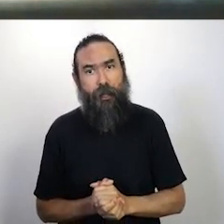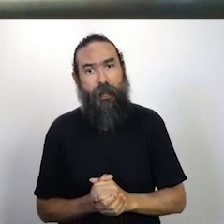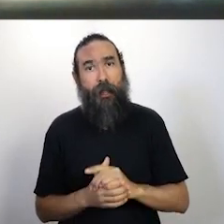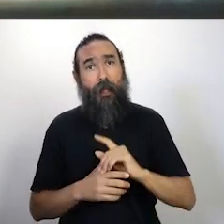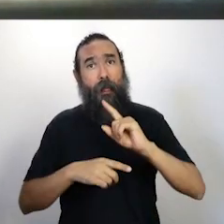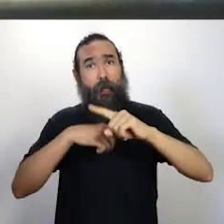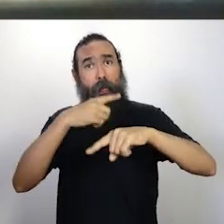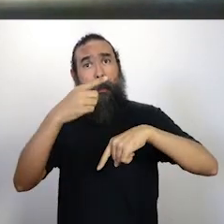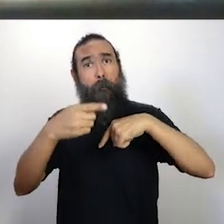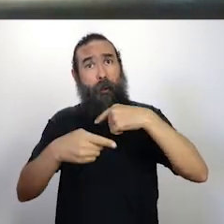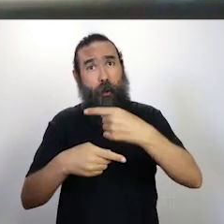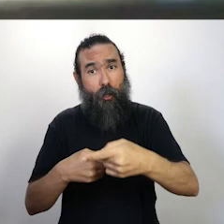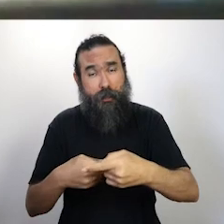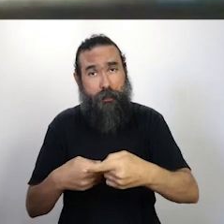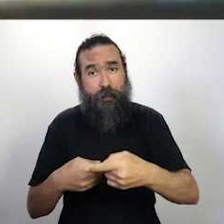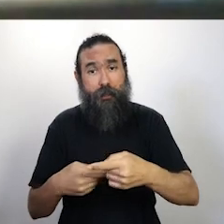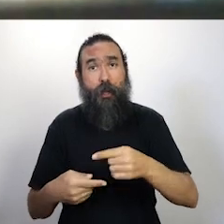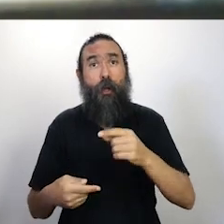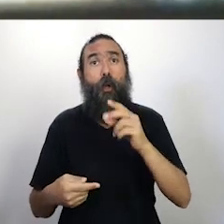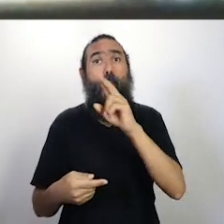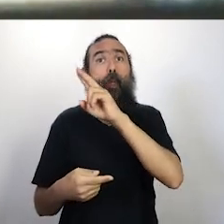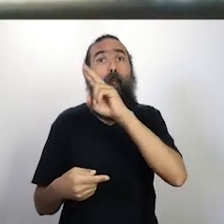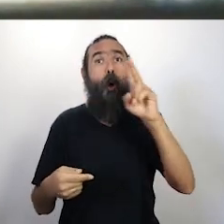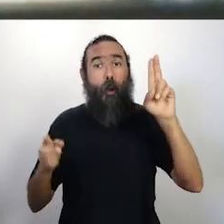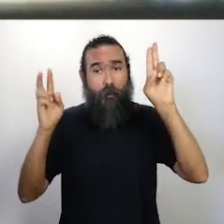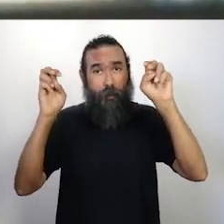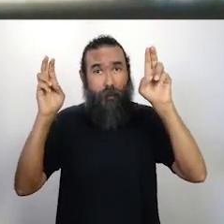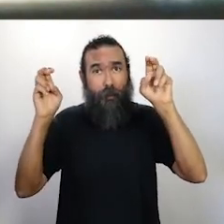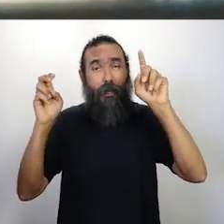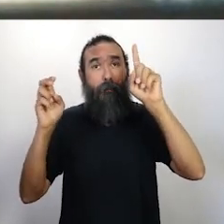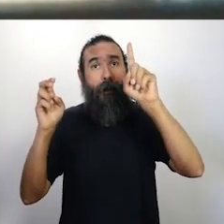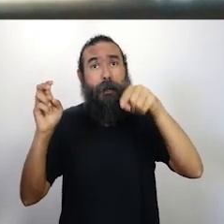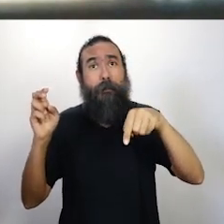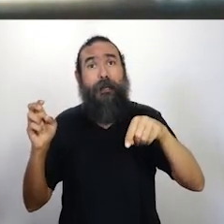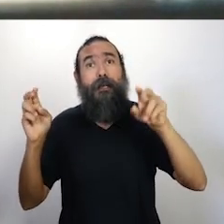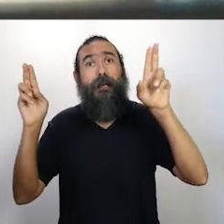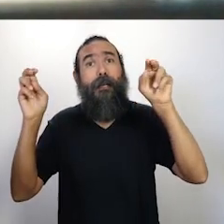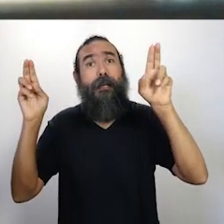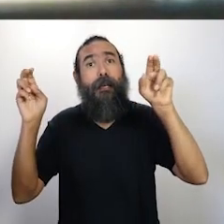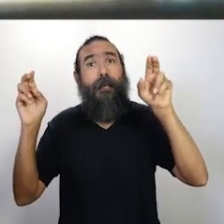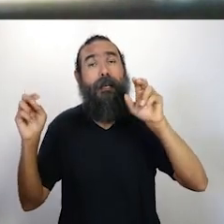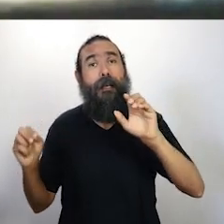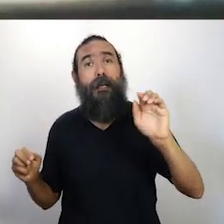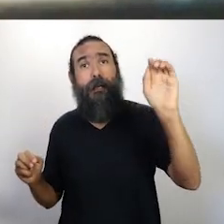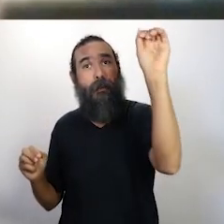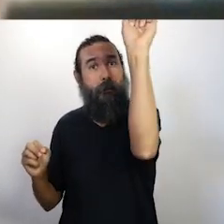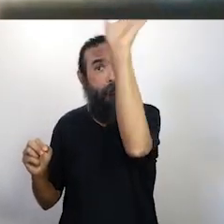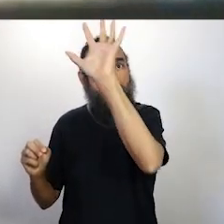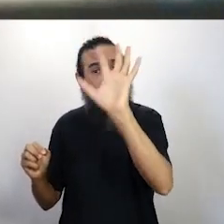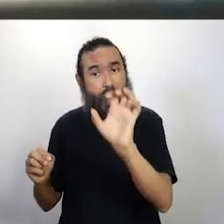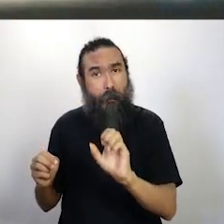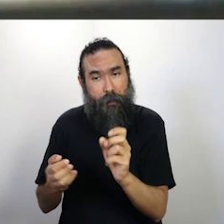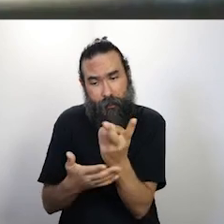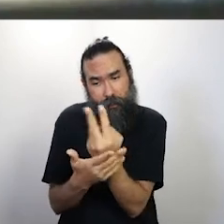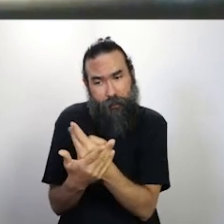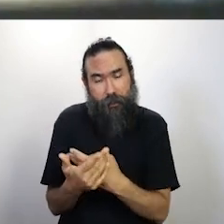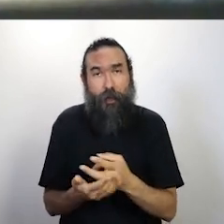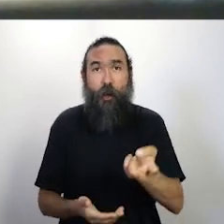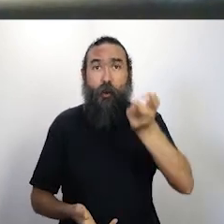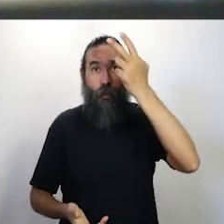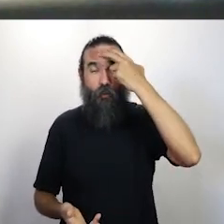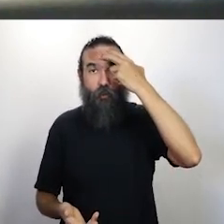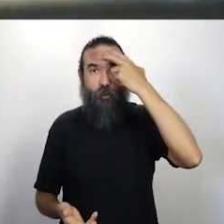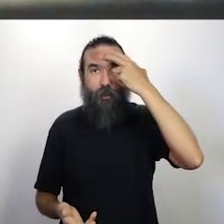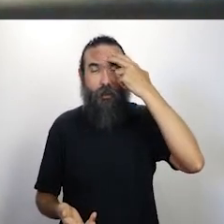foi dado o nome de mapas da cultura pelas gestões que se depois teve tanta troca de ministro e eu realmente não acompanhei